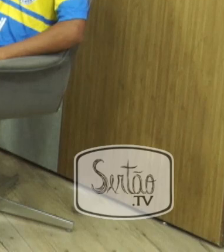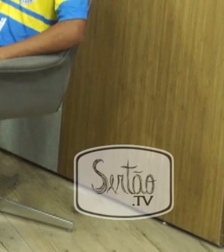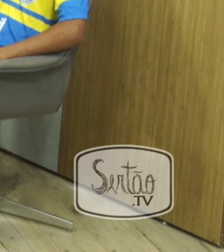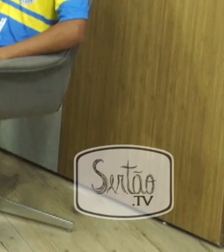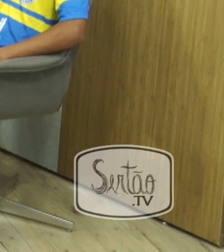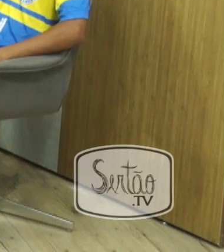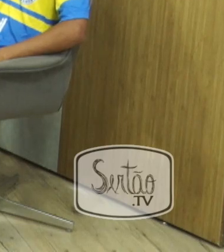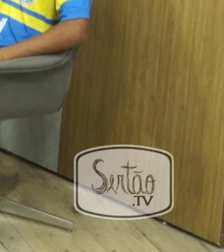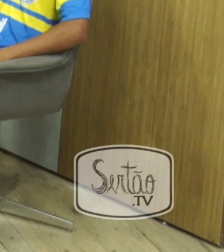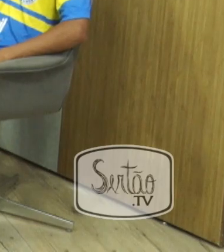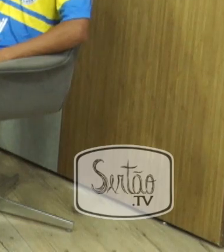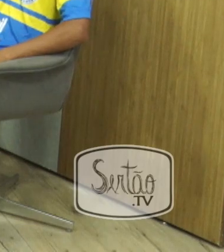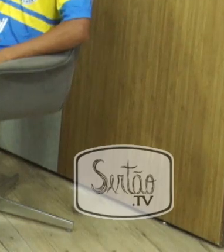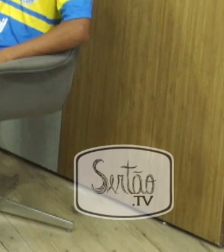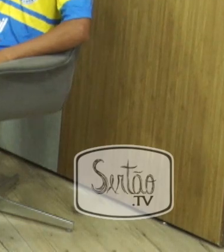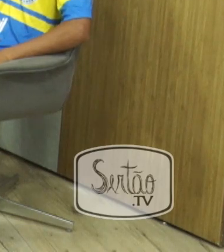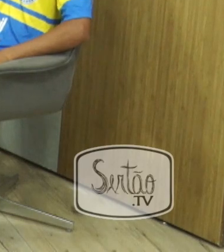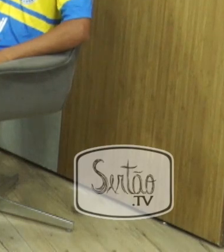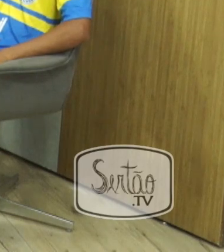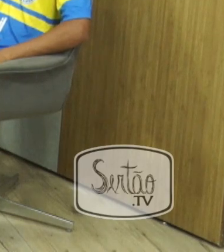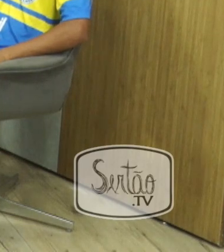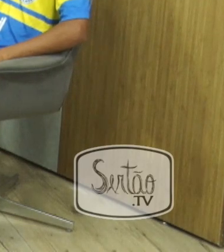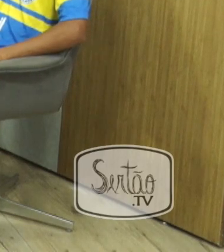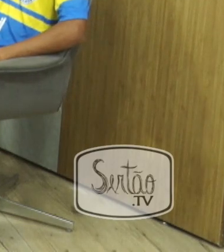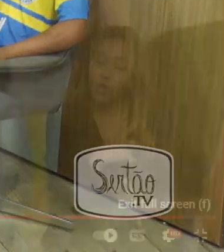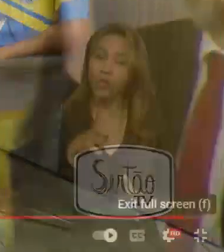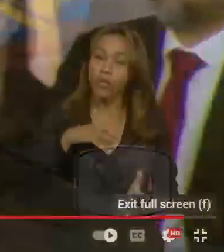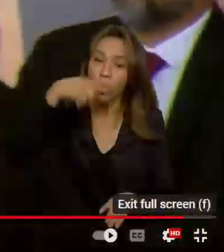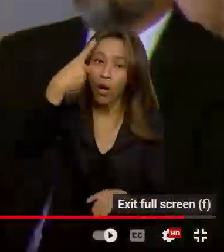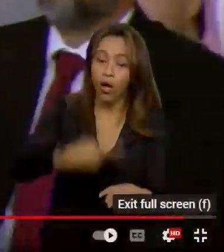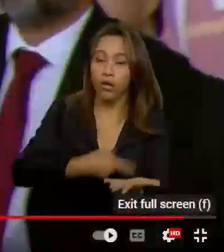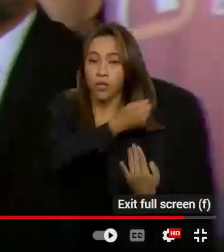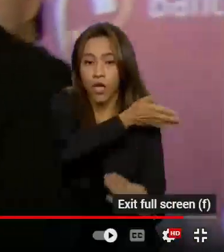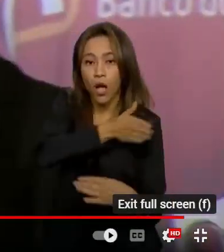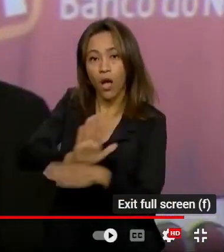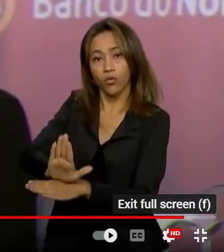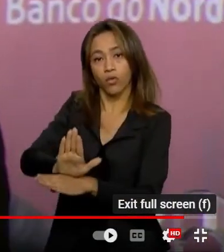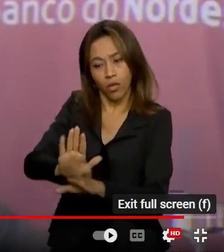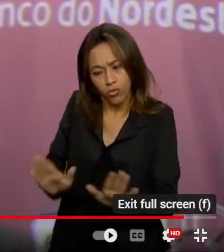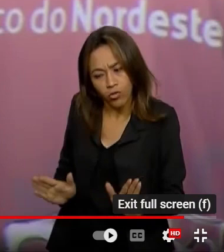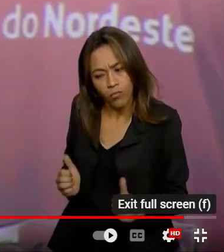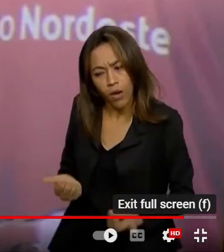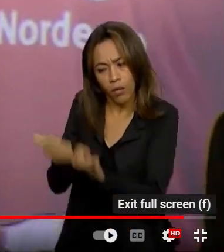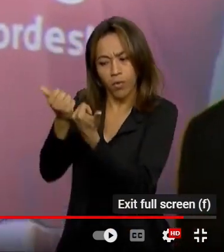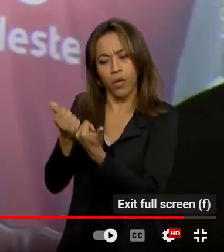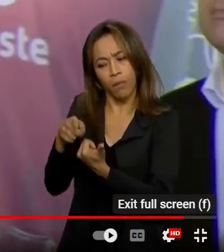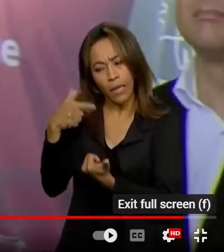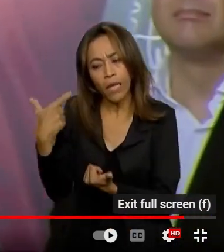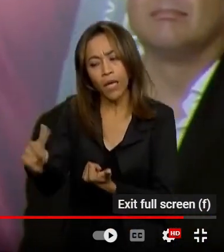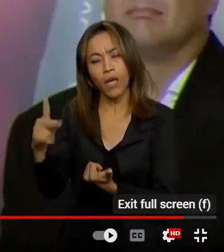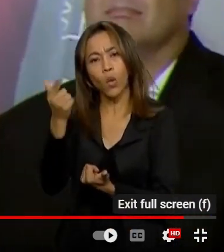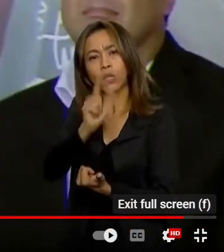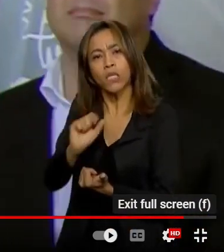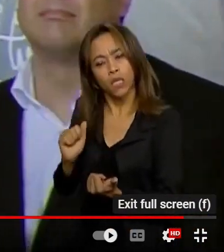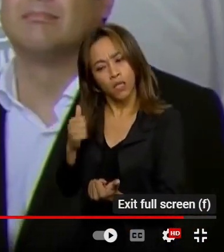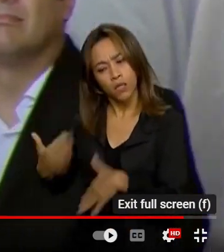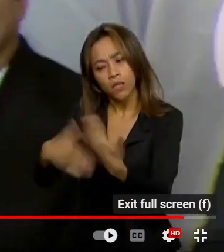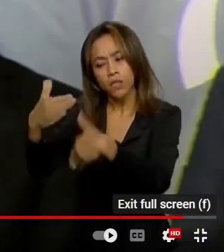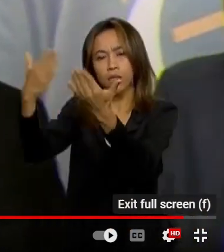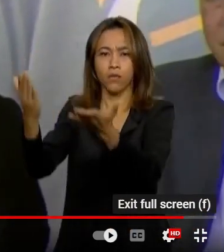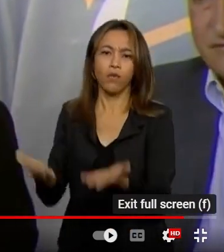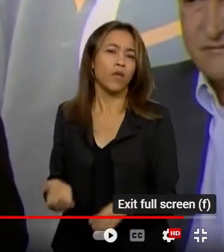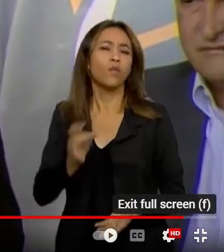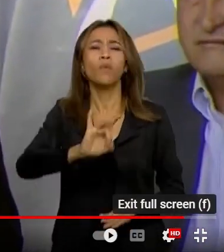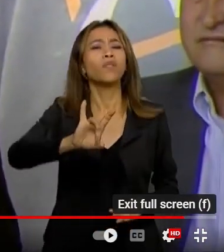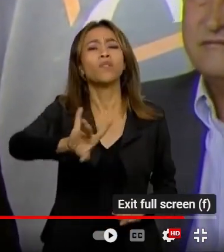porque nós vamos diretamente para Fortaleza. O presidente Lula está falando nesse momento na sede do Banco do Nordeste. Acontece uma cerimônia nesse momento